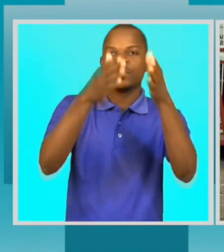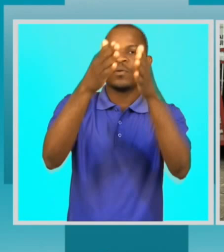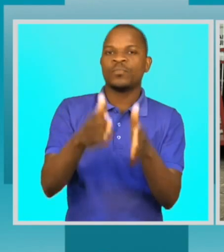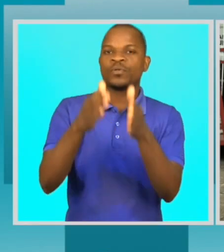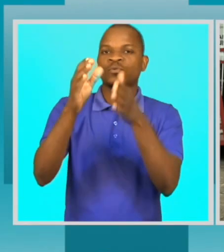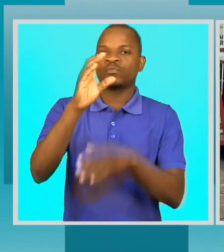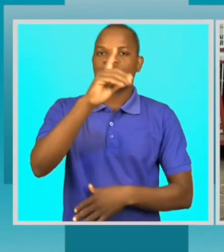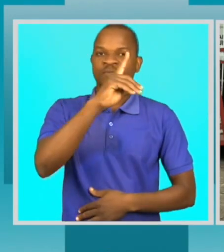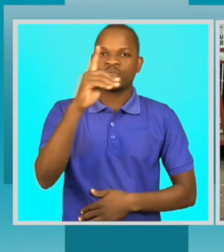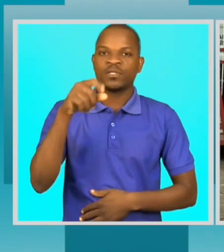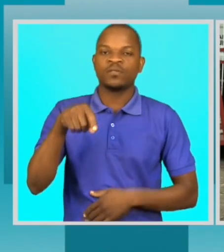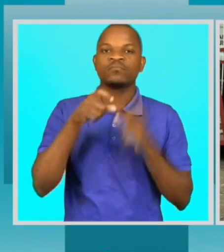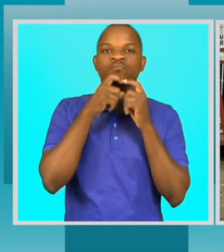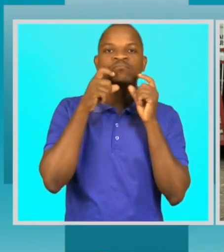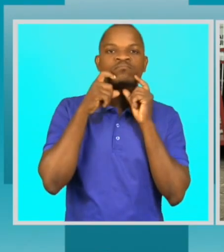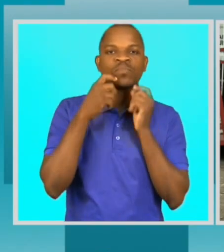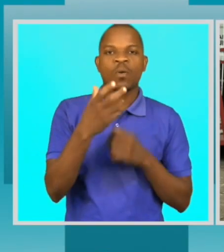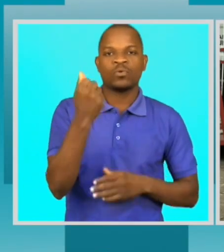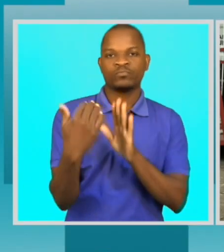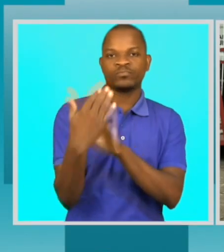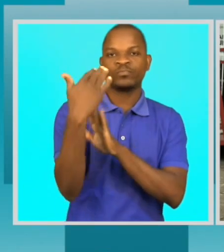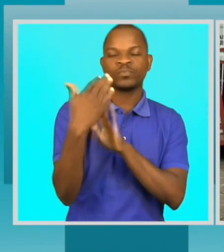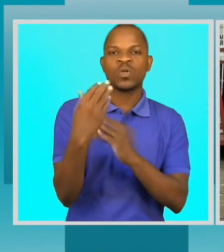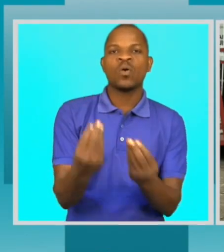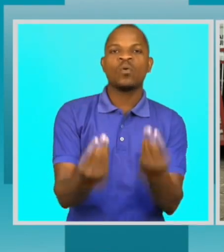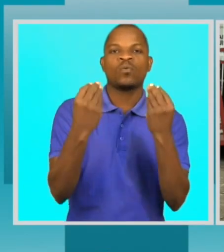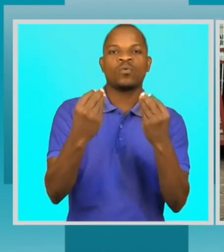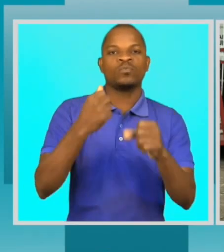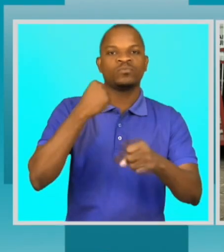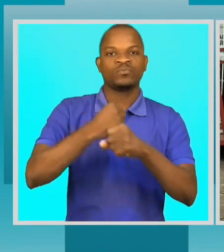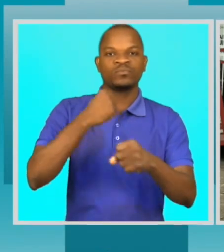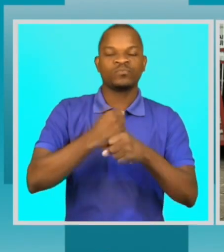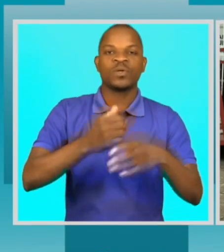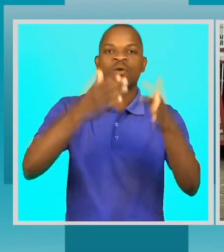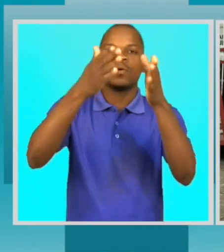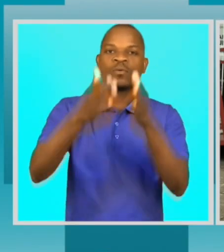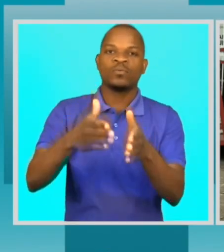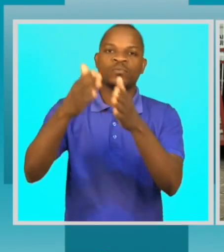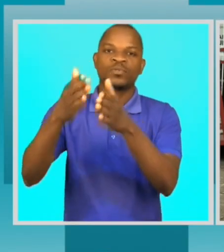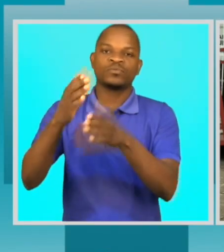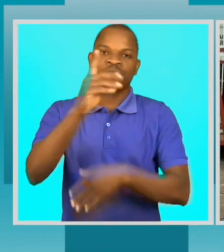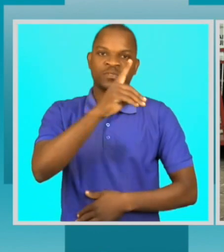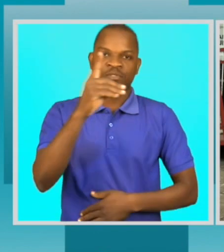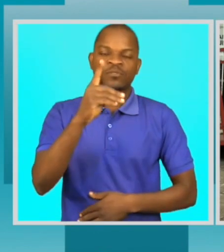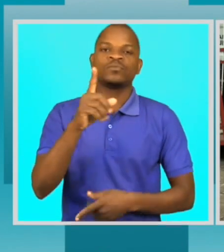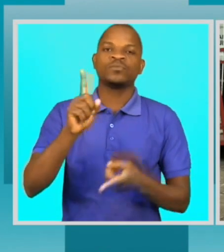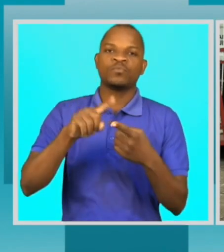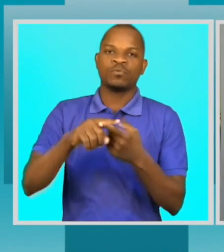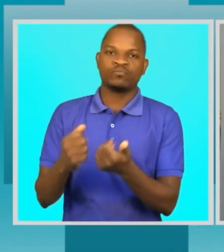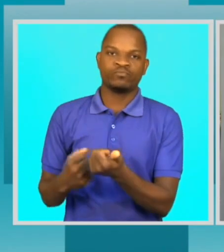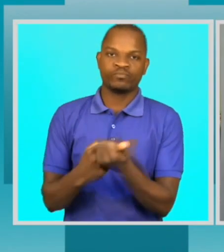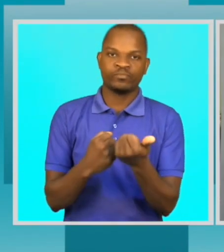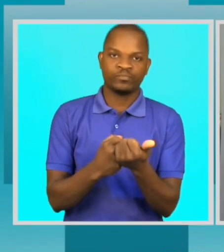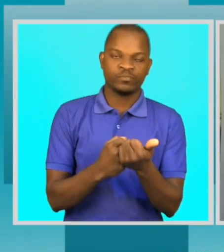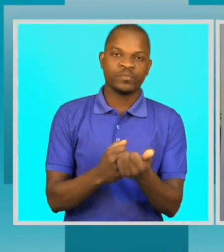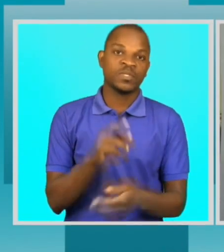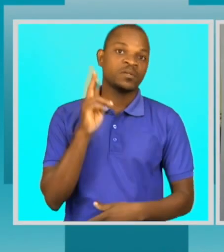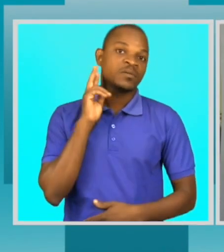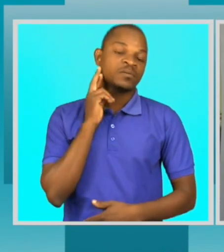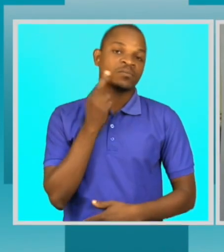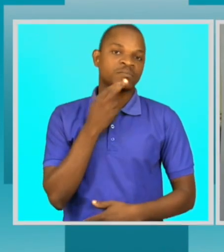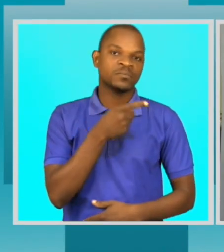E conta-nos um pouco como é que tem que trabalhar com a com deficiência e ponderar esta camada social no país. Em Moçambique,